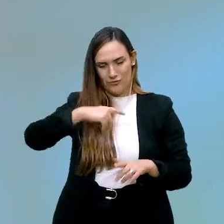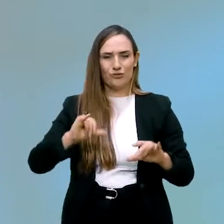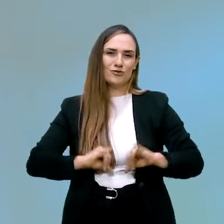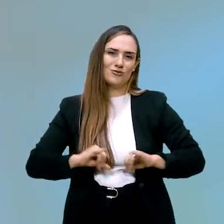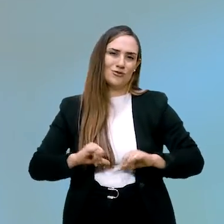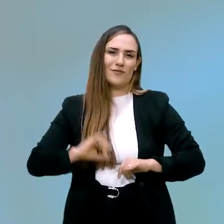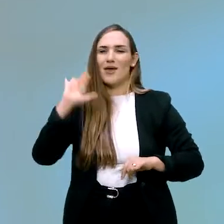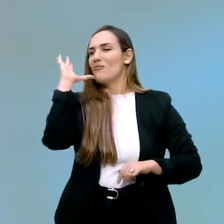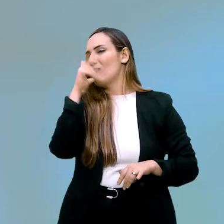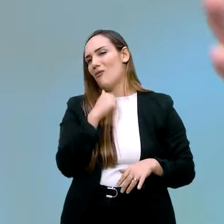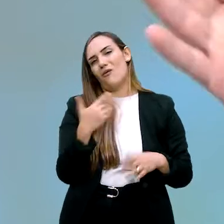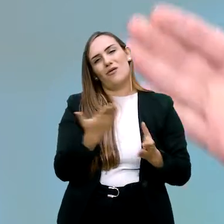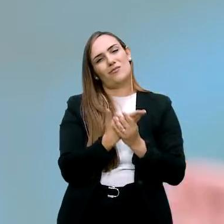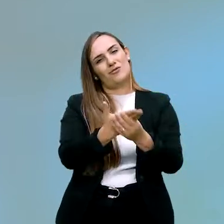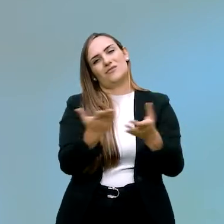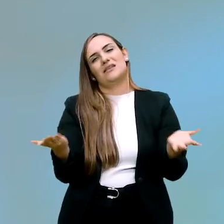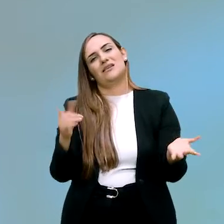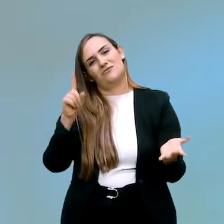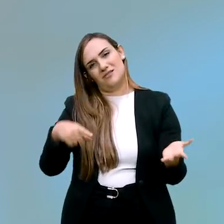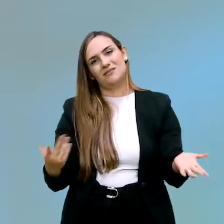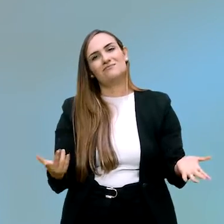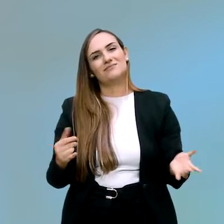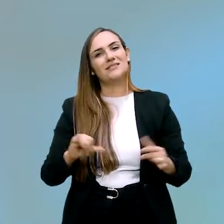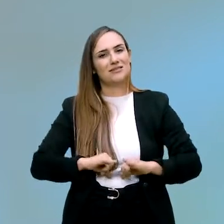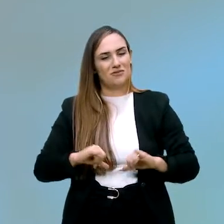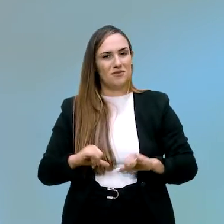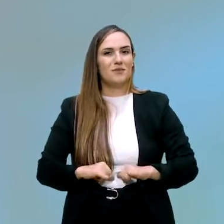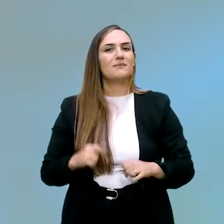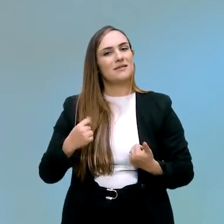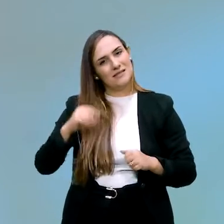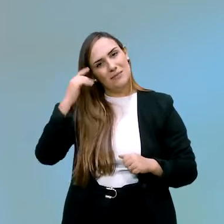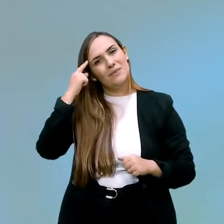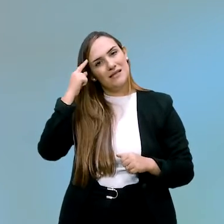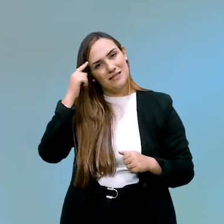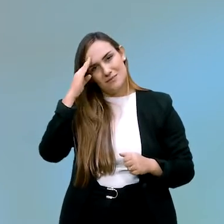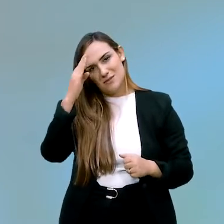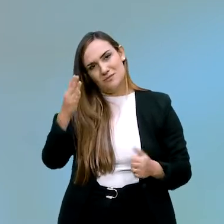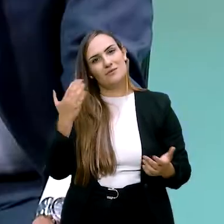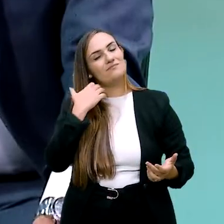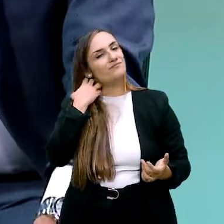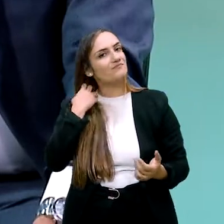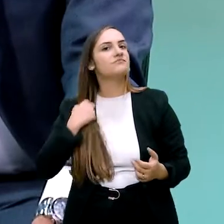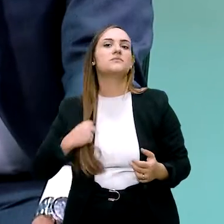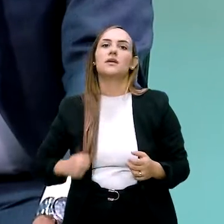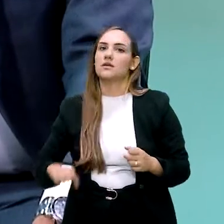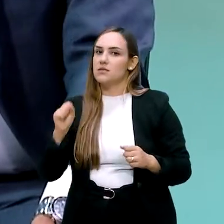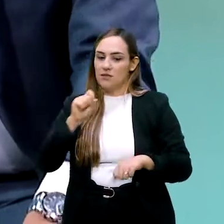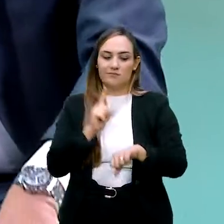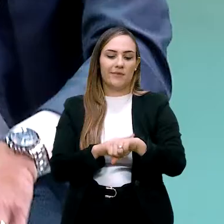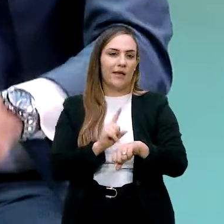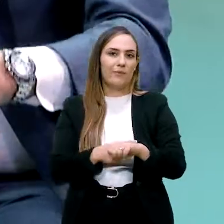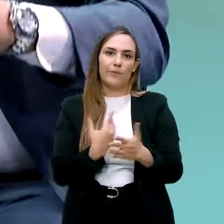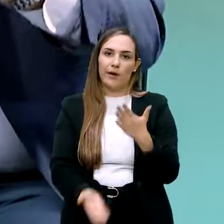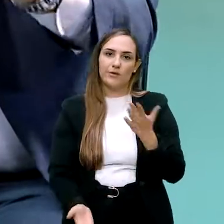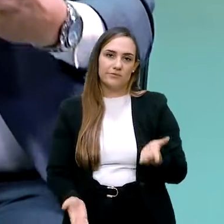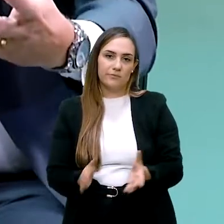está buscando aquele tratamento, né? Essa é a principal dor que deveria ser levada em consideração. O tempo, né? O tempo que um processo como